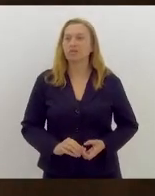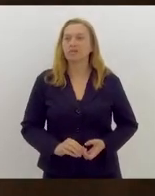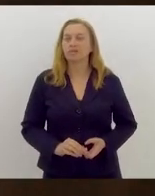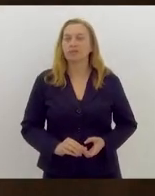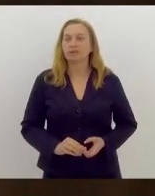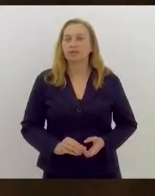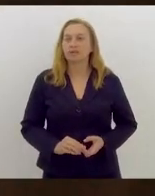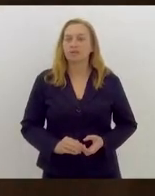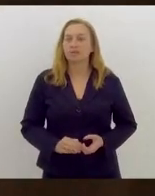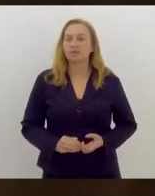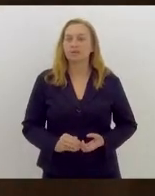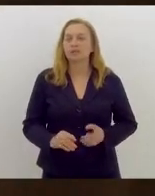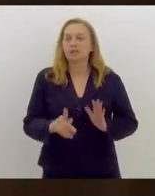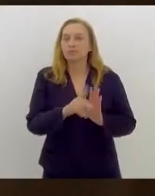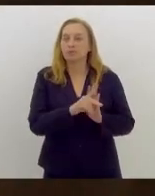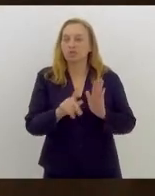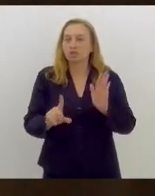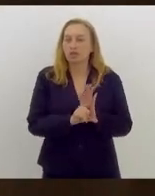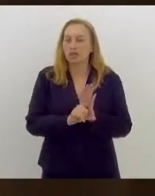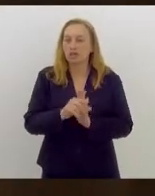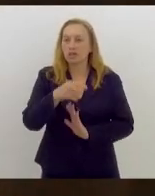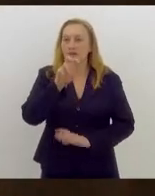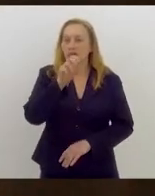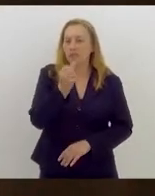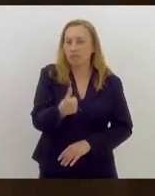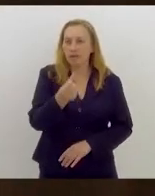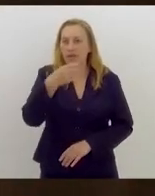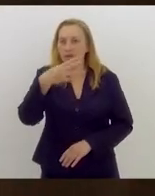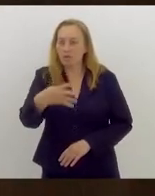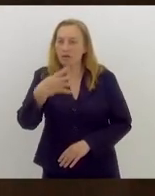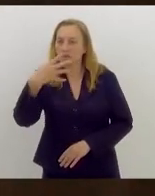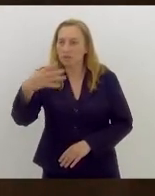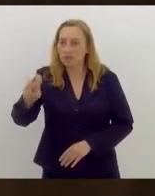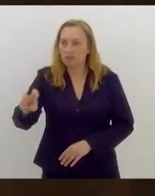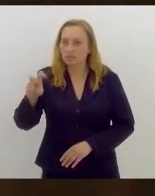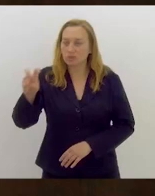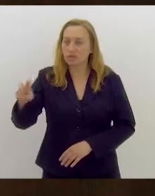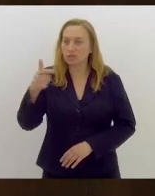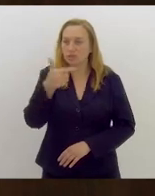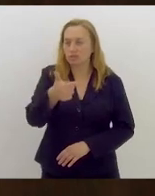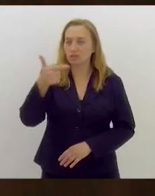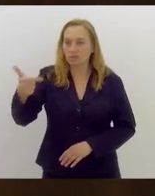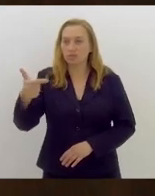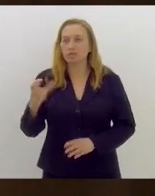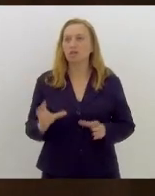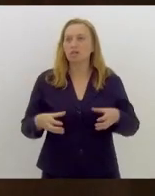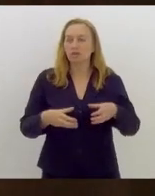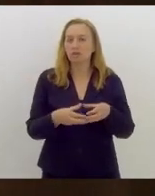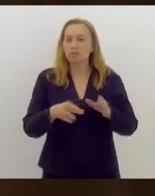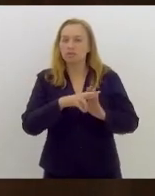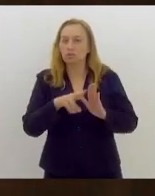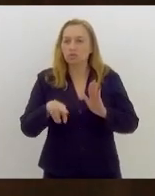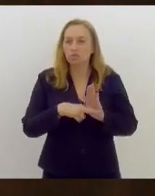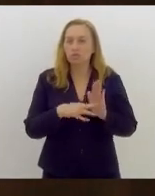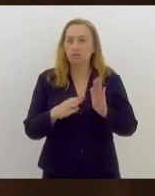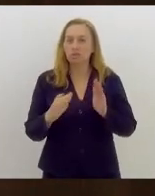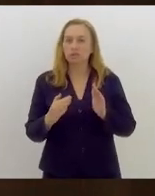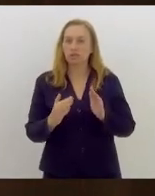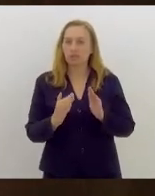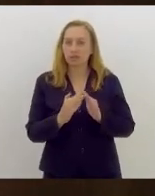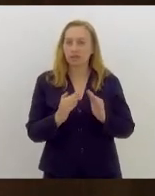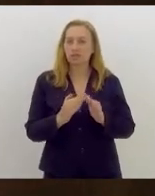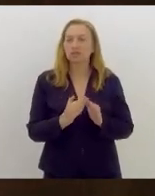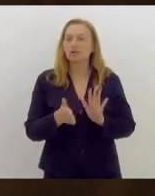projeto de lei 6455 de 22 da comissão de normas internas